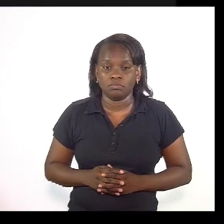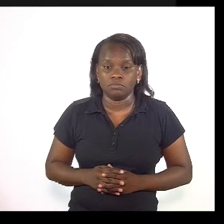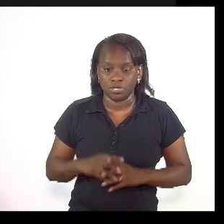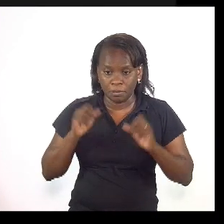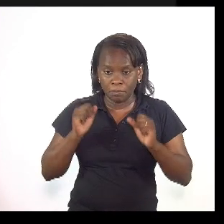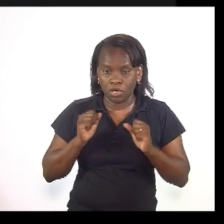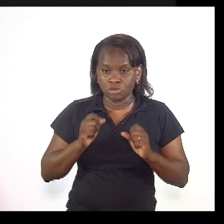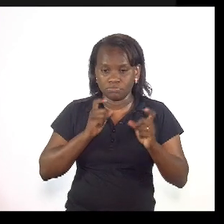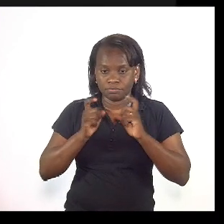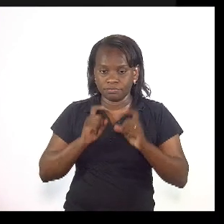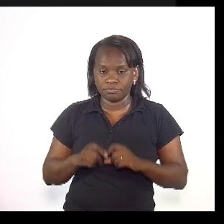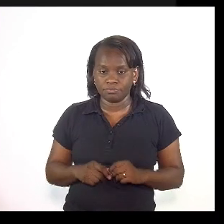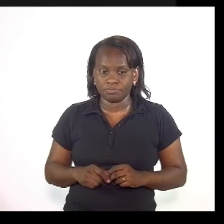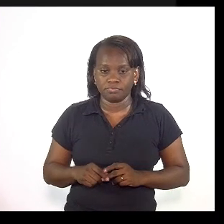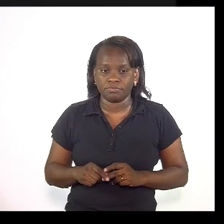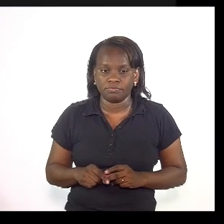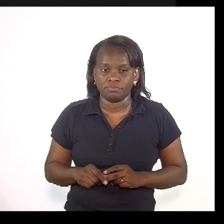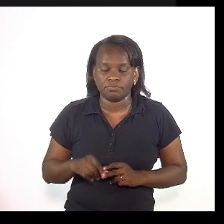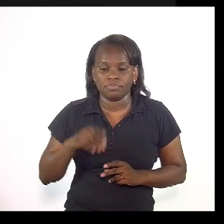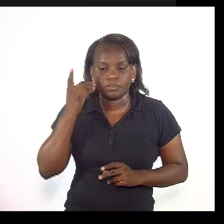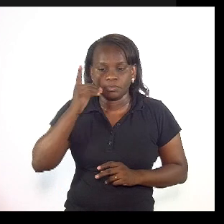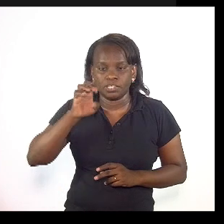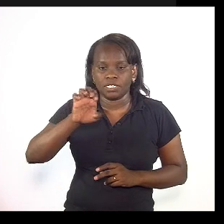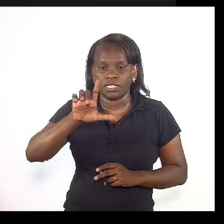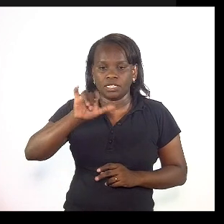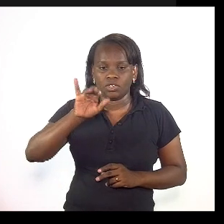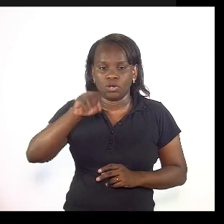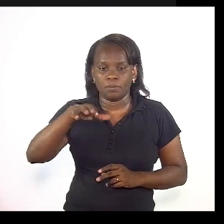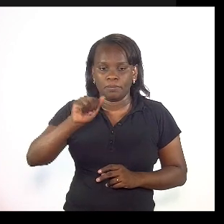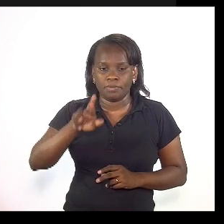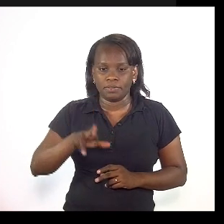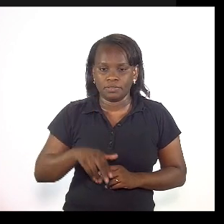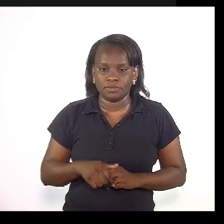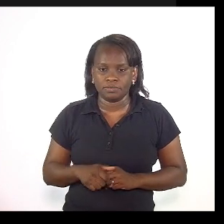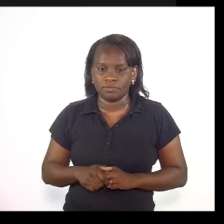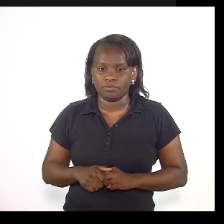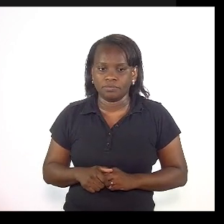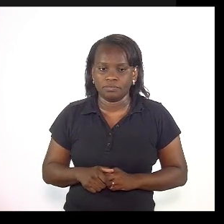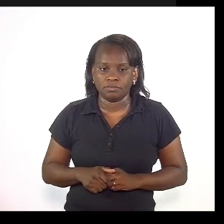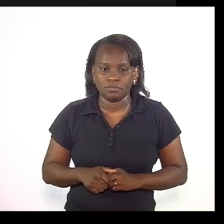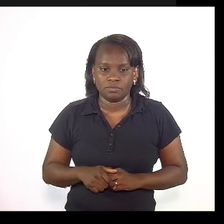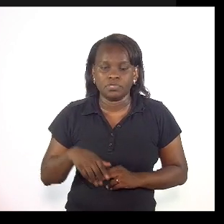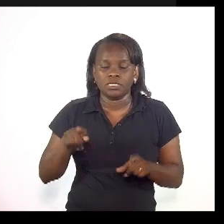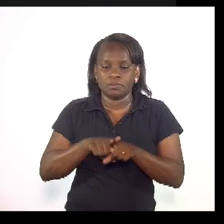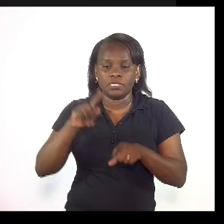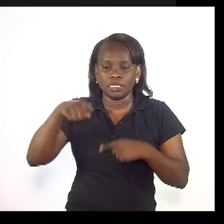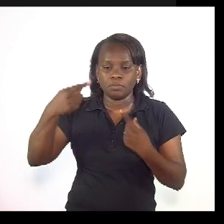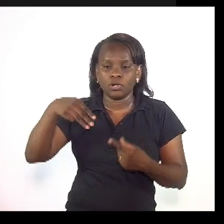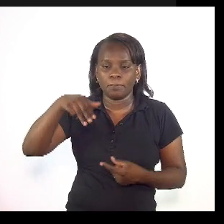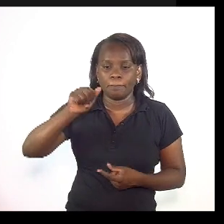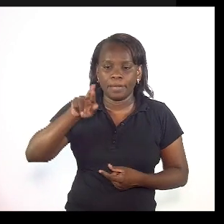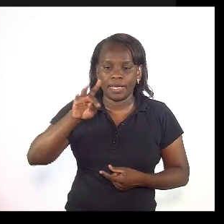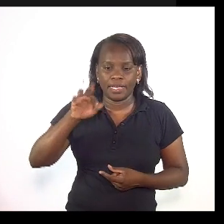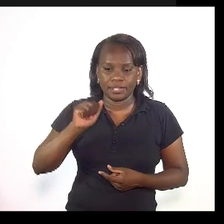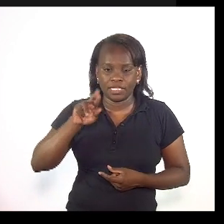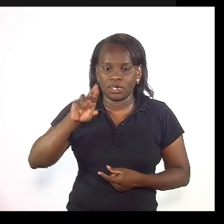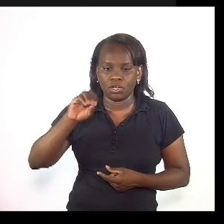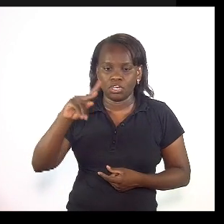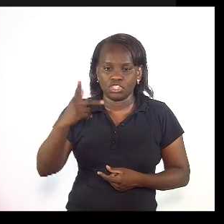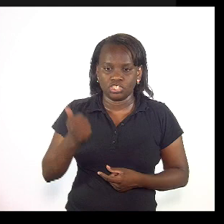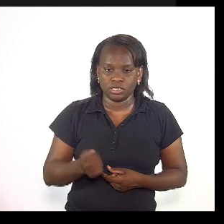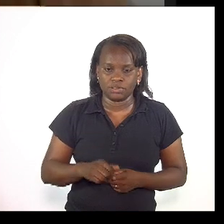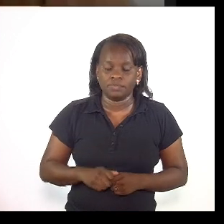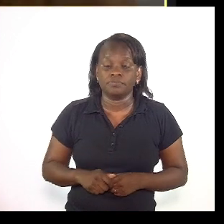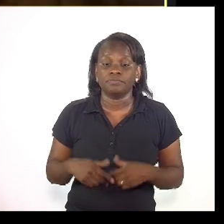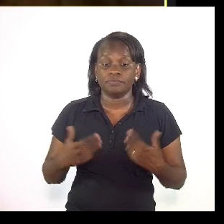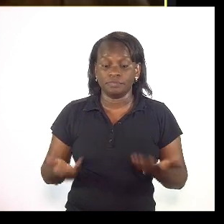Posso discutir. Deputado Leomar, por gentileza. Deputada Marta Rocha, depois, por favor. Tá bom, deputado.